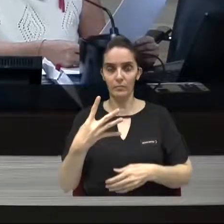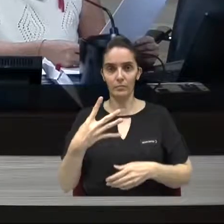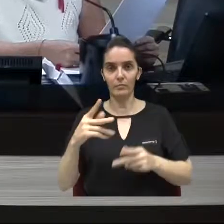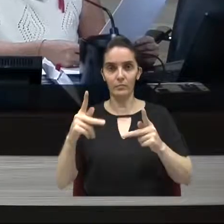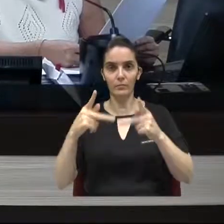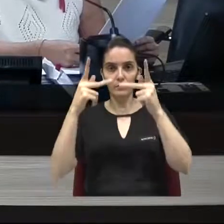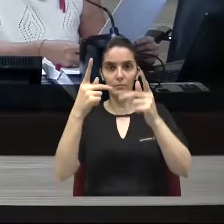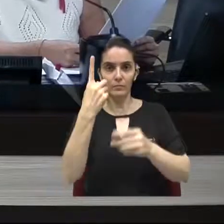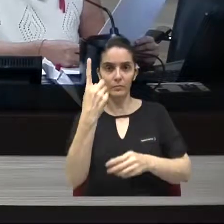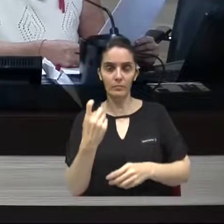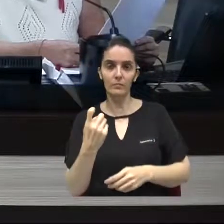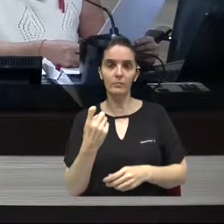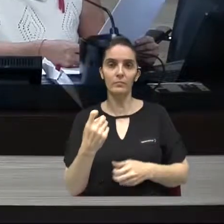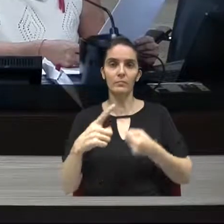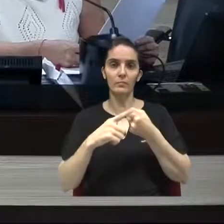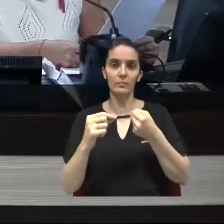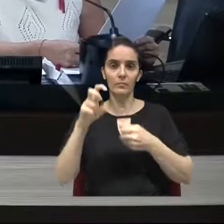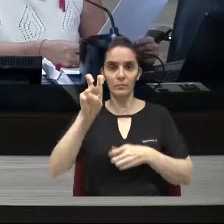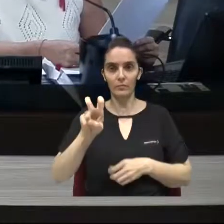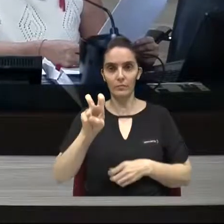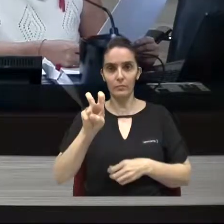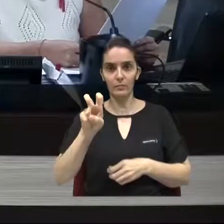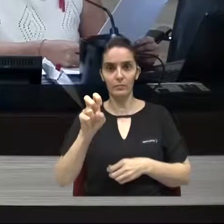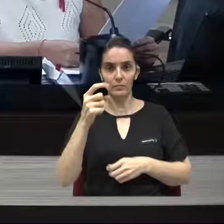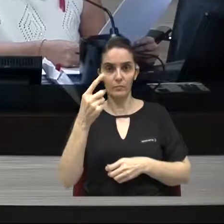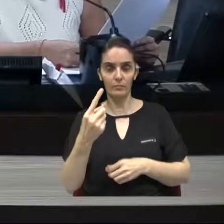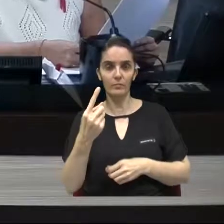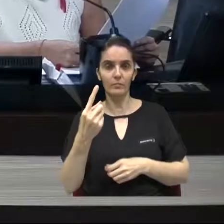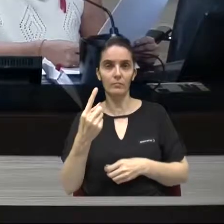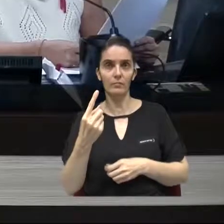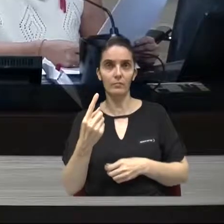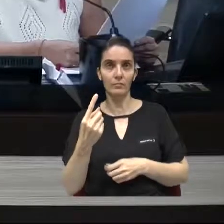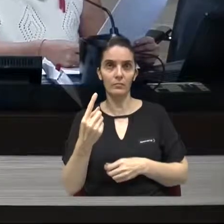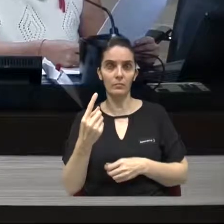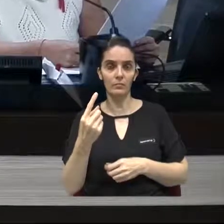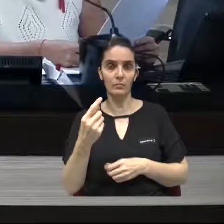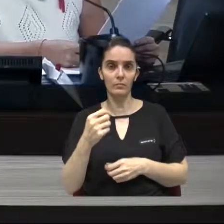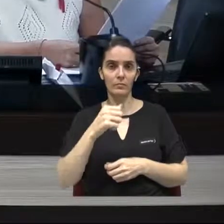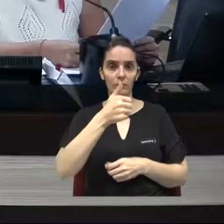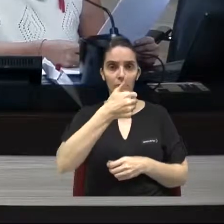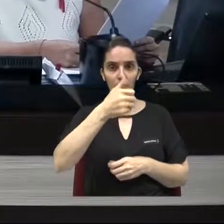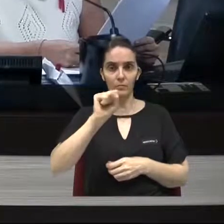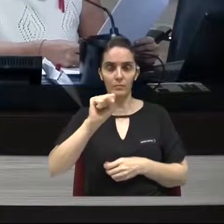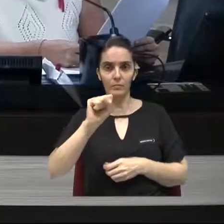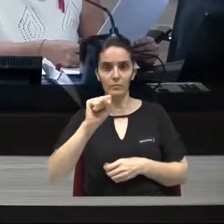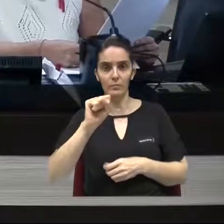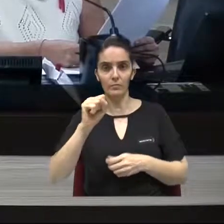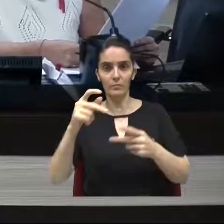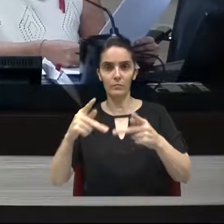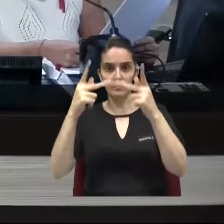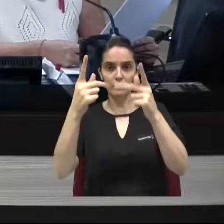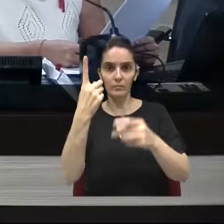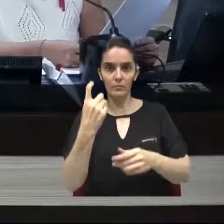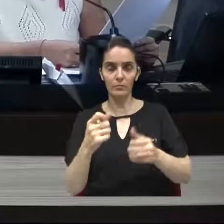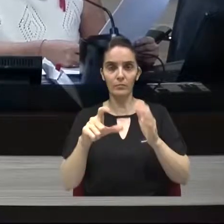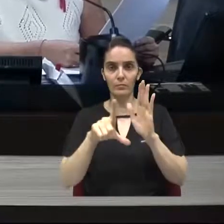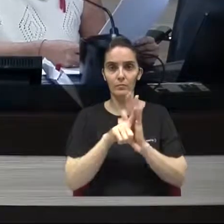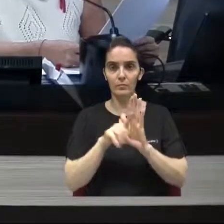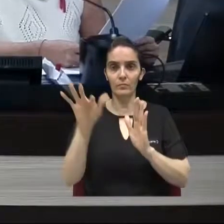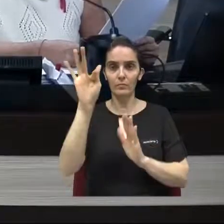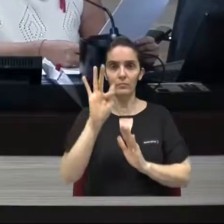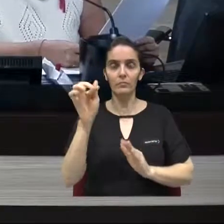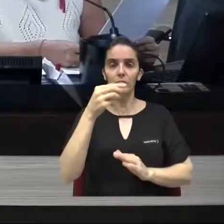parágrafo único, artigo 5º, 1 a 18, parágrafo único da Lei Federal